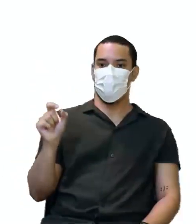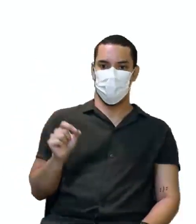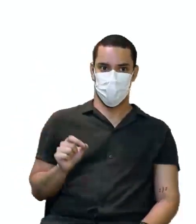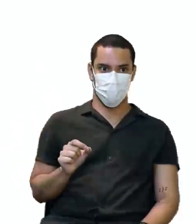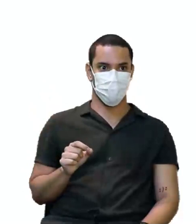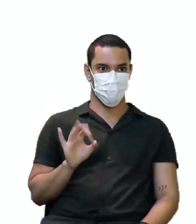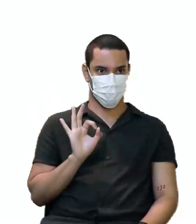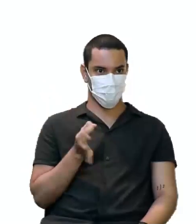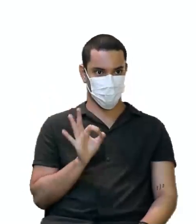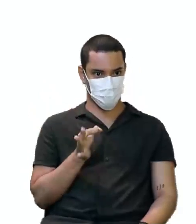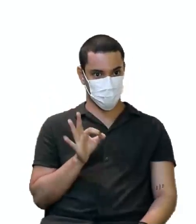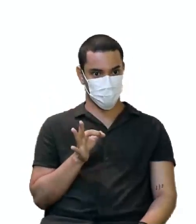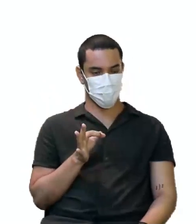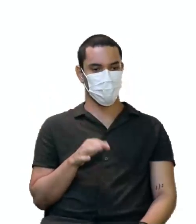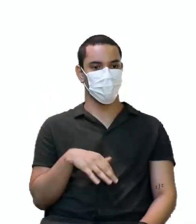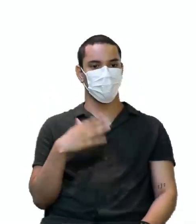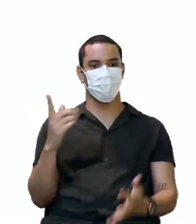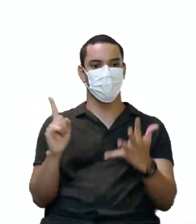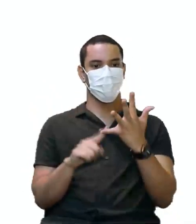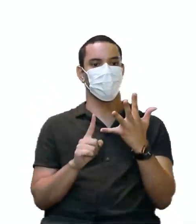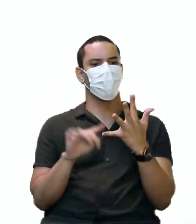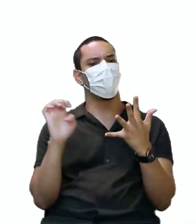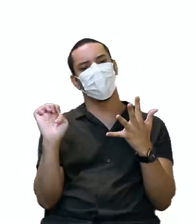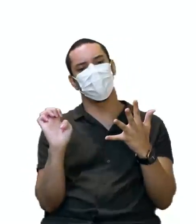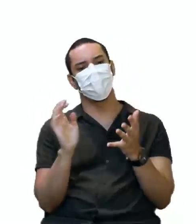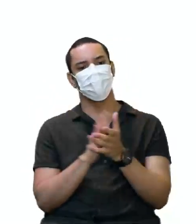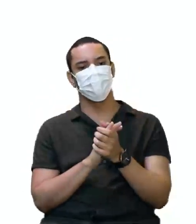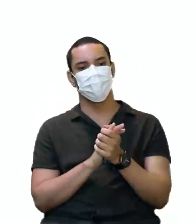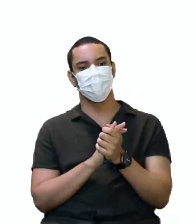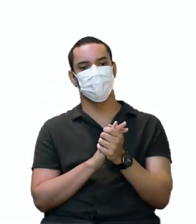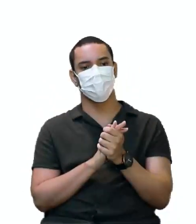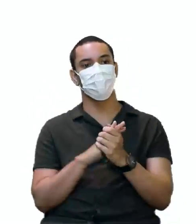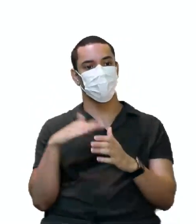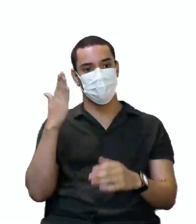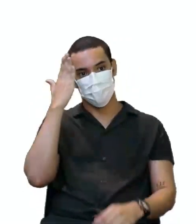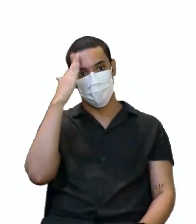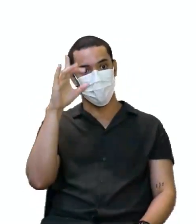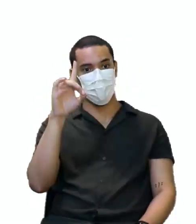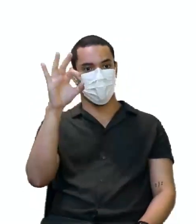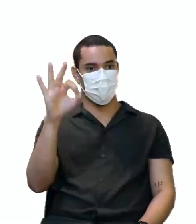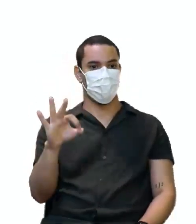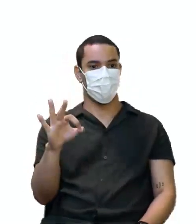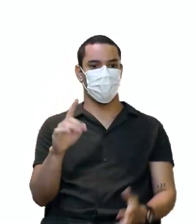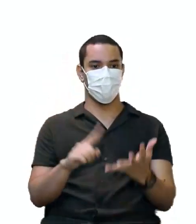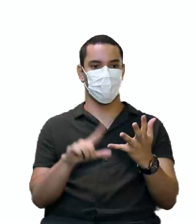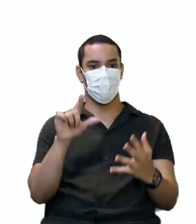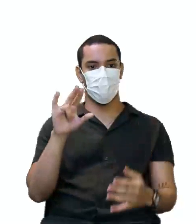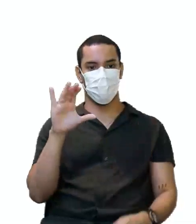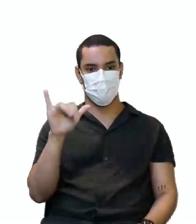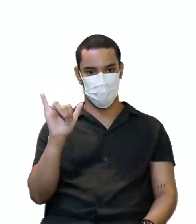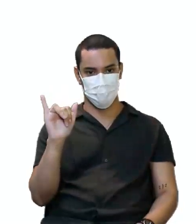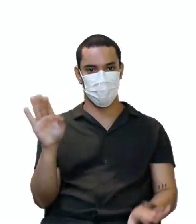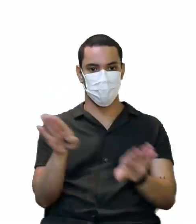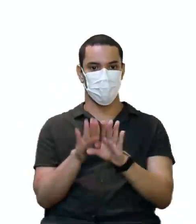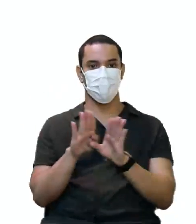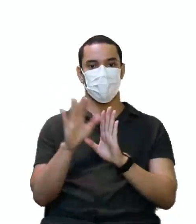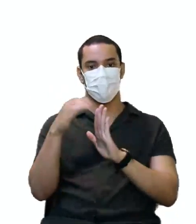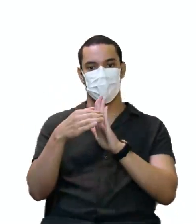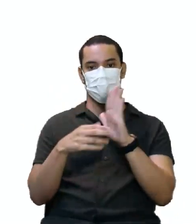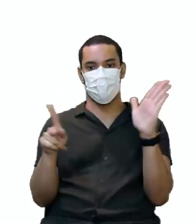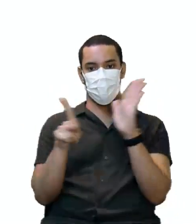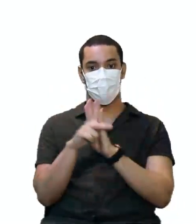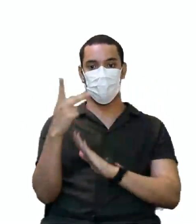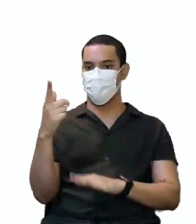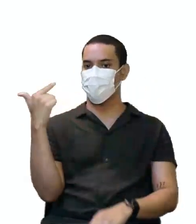Posição vertical. Aí, vamos dar uma olhadinha na E, mas a gente já sabe que a letra D está correta. Lucy e os da sua